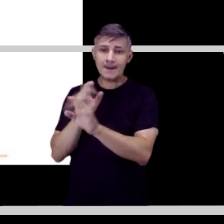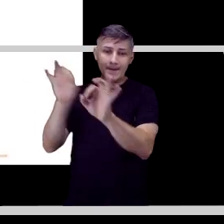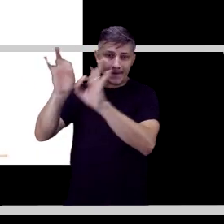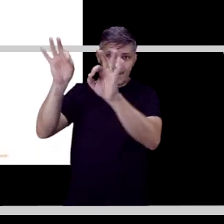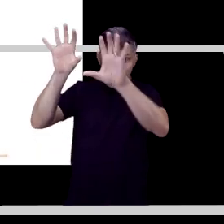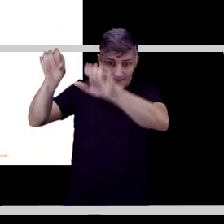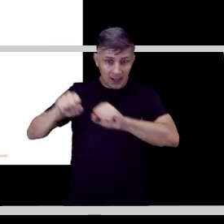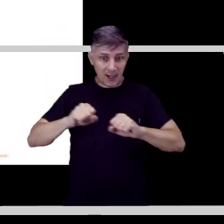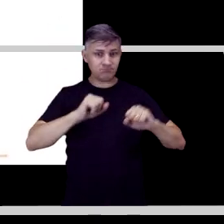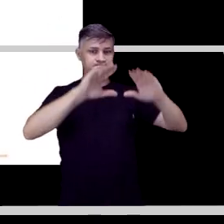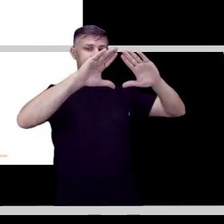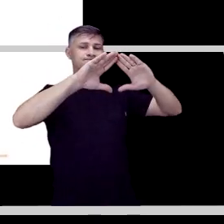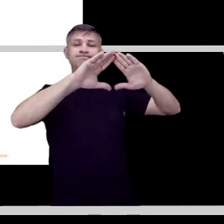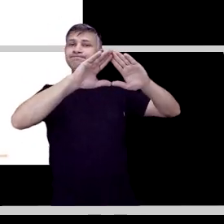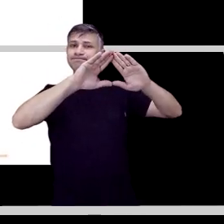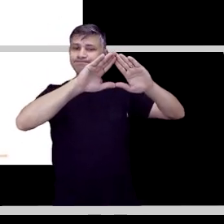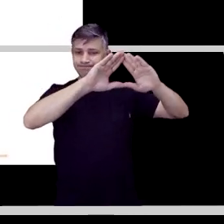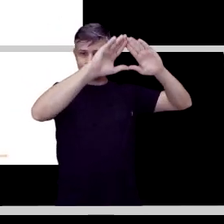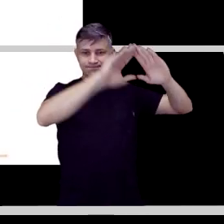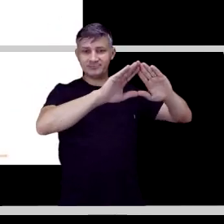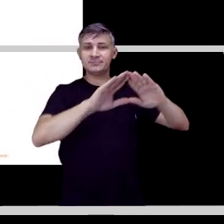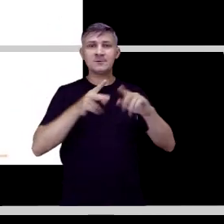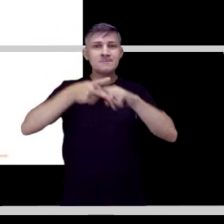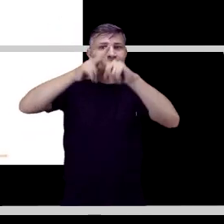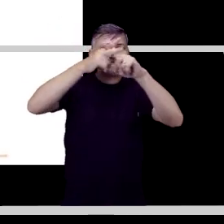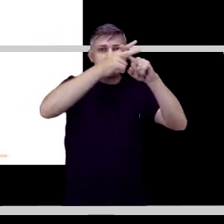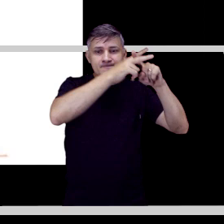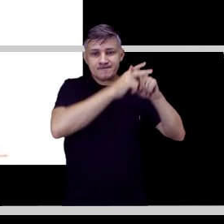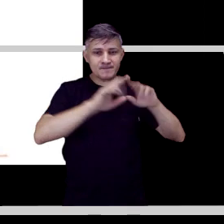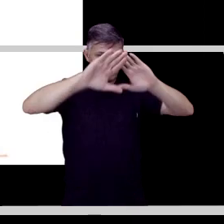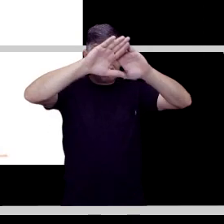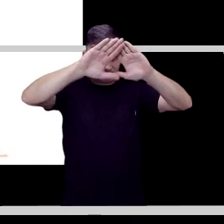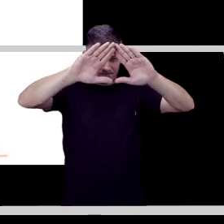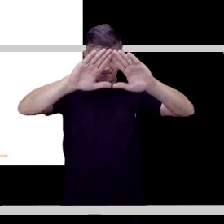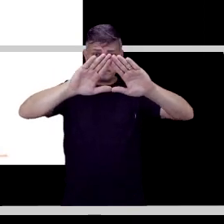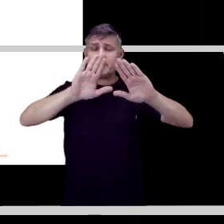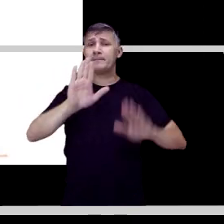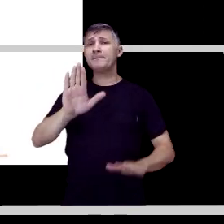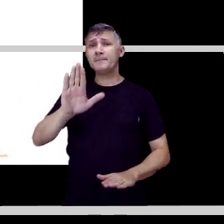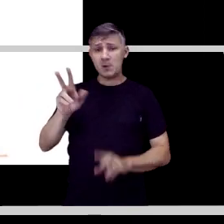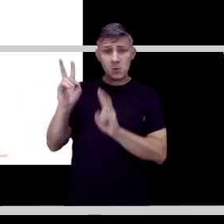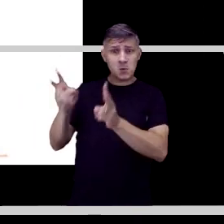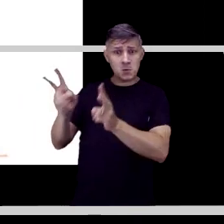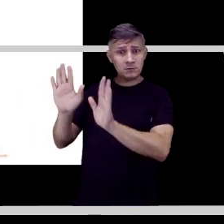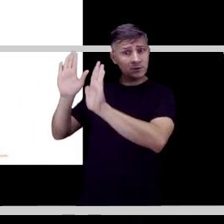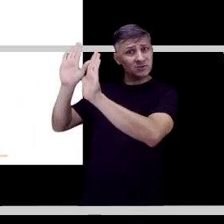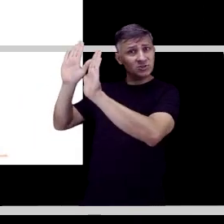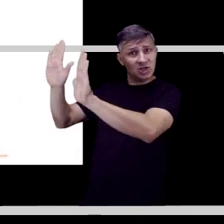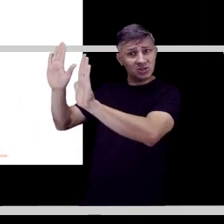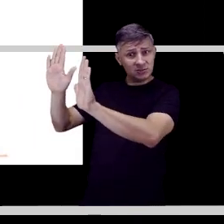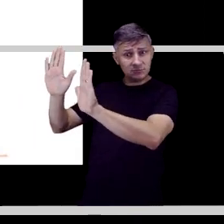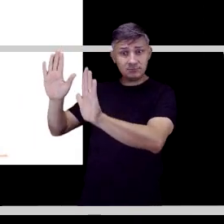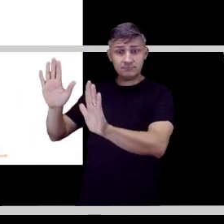restituir, né, essa geometria e recuperar os arcos, mas mantendo a